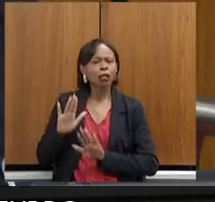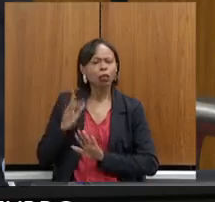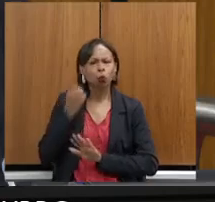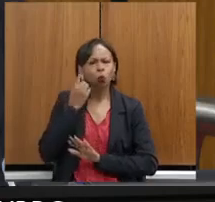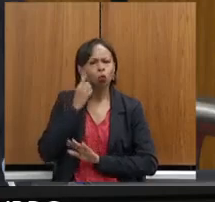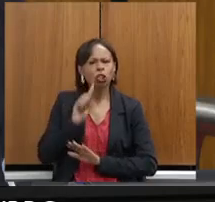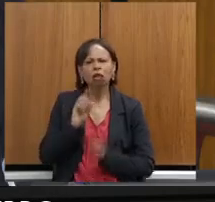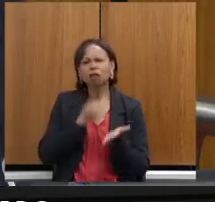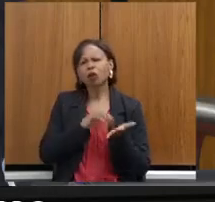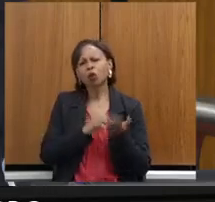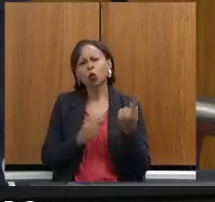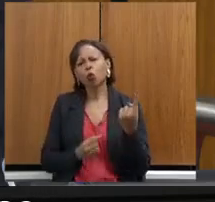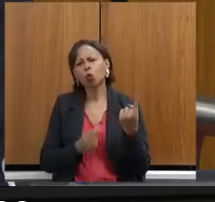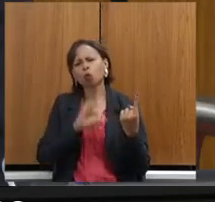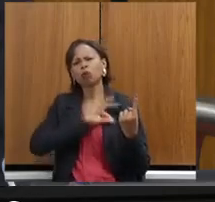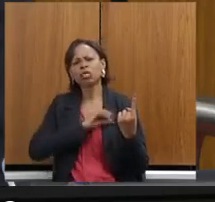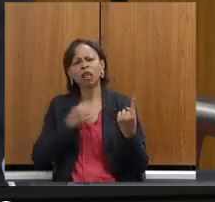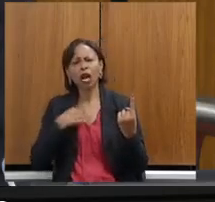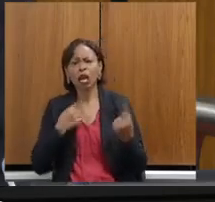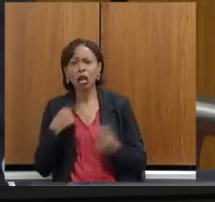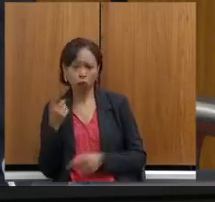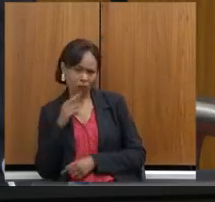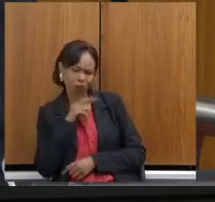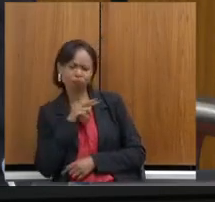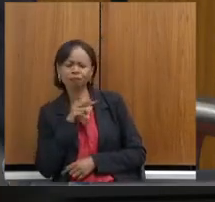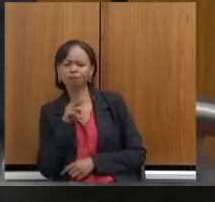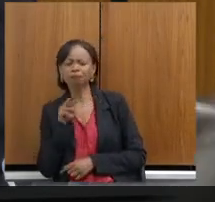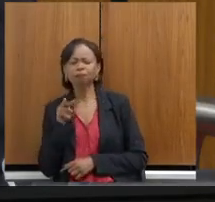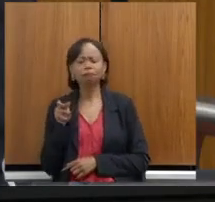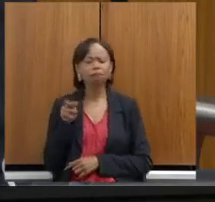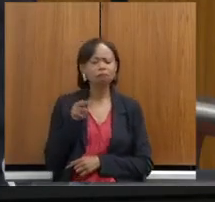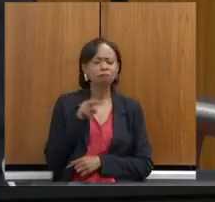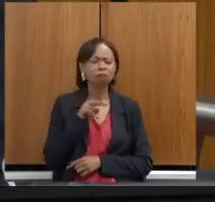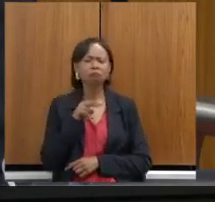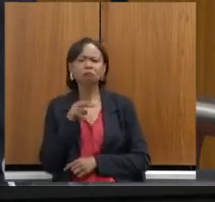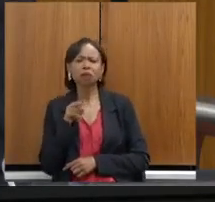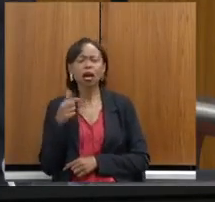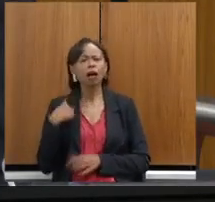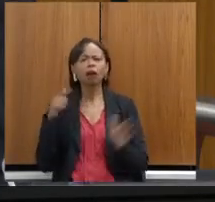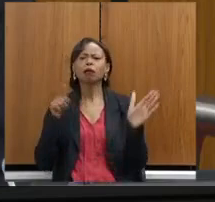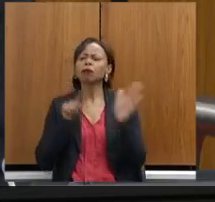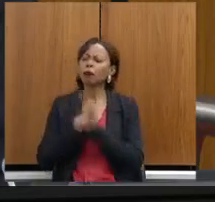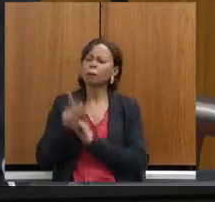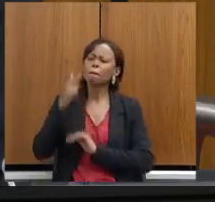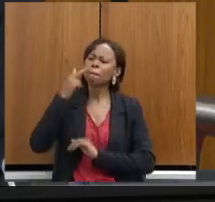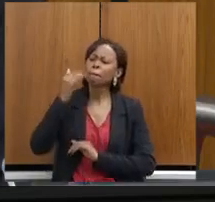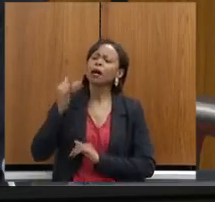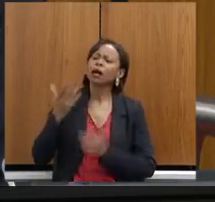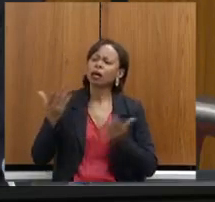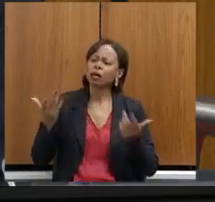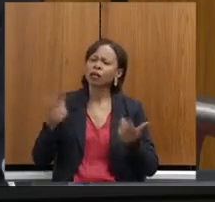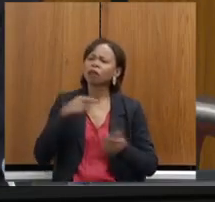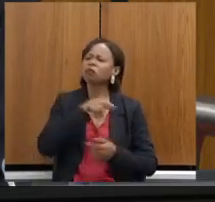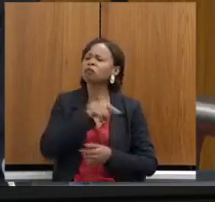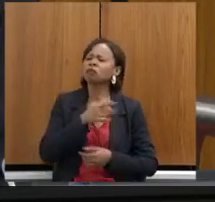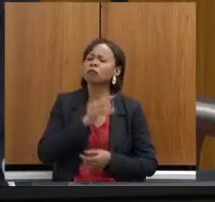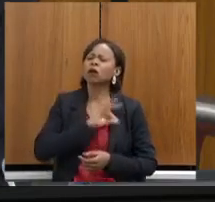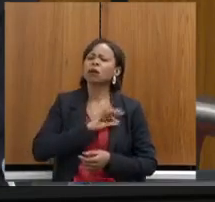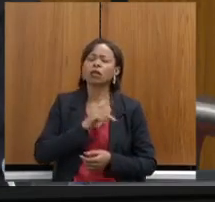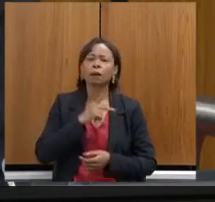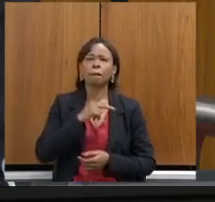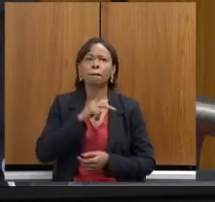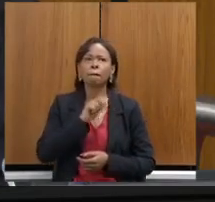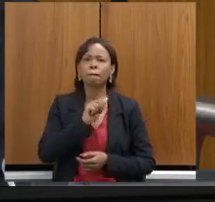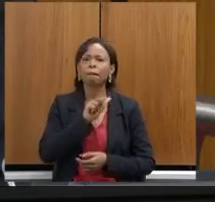policial e eu ficava olhando eles e tal né e eu perguntei pai fulano de tal e se